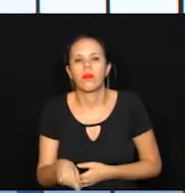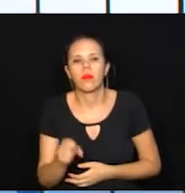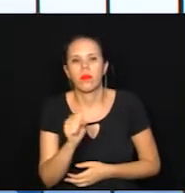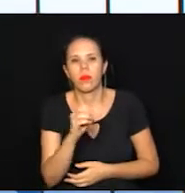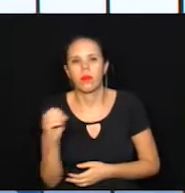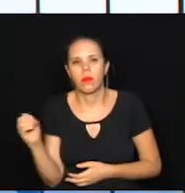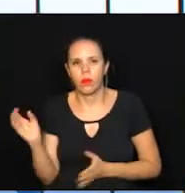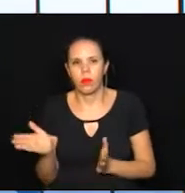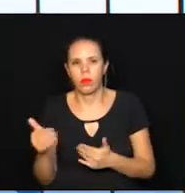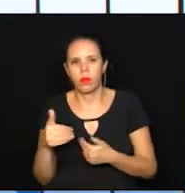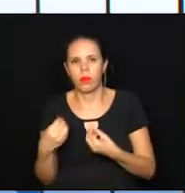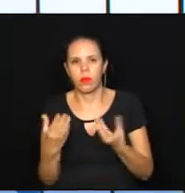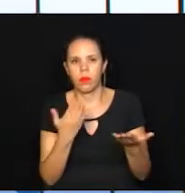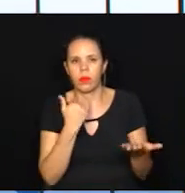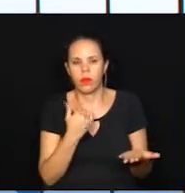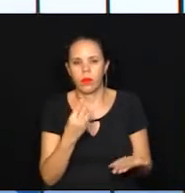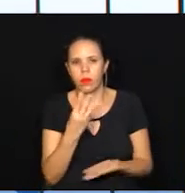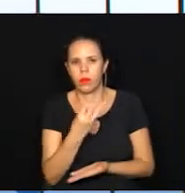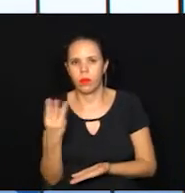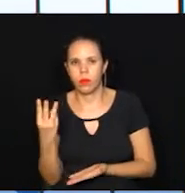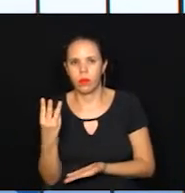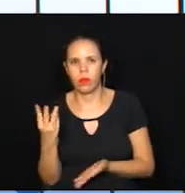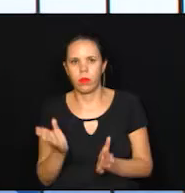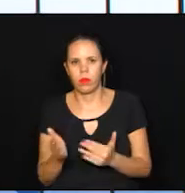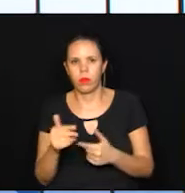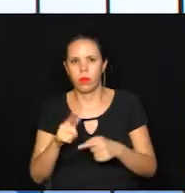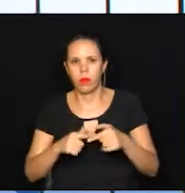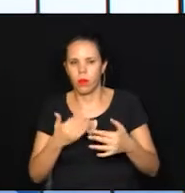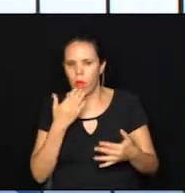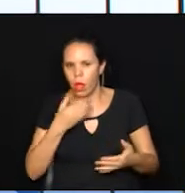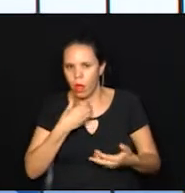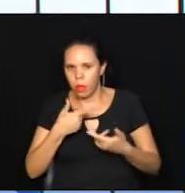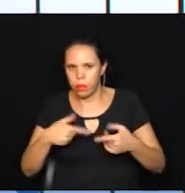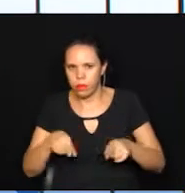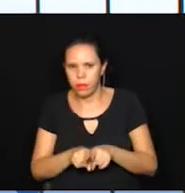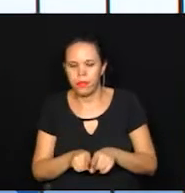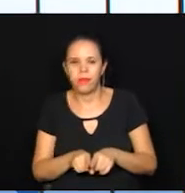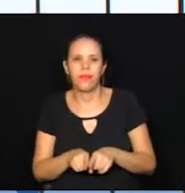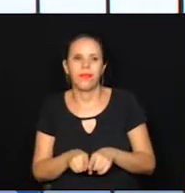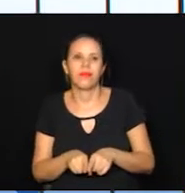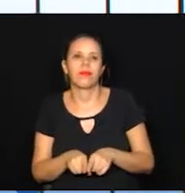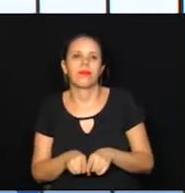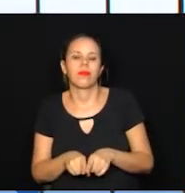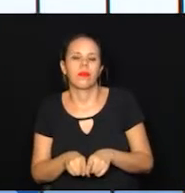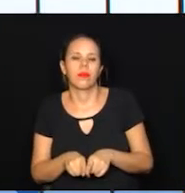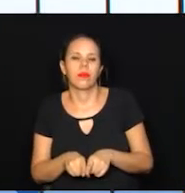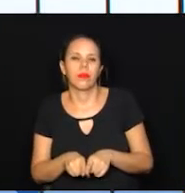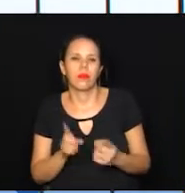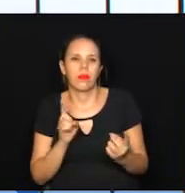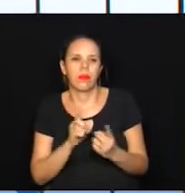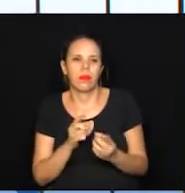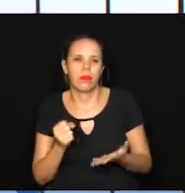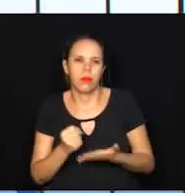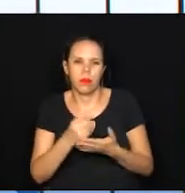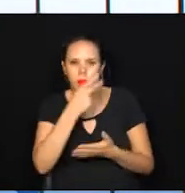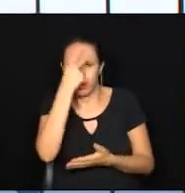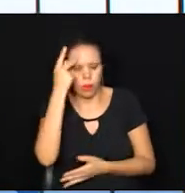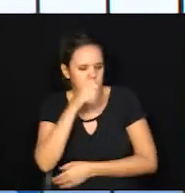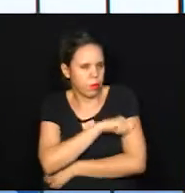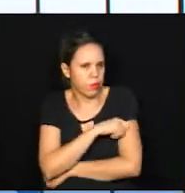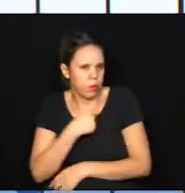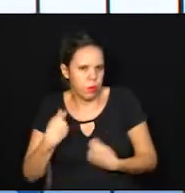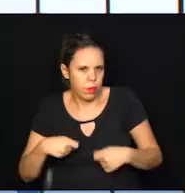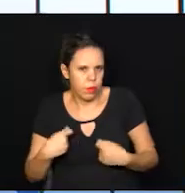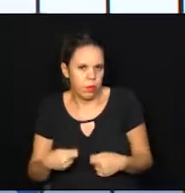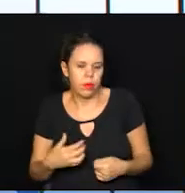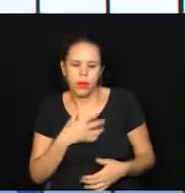28.800 cestas e 33 mil kits de hortifruti granjeiros. É uma forma de atender aos alunos que